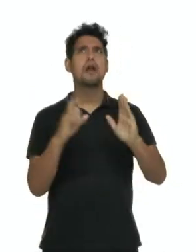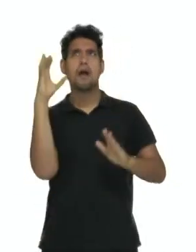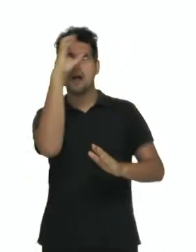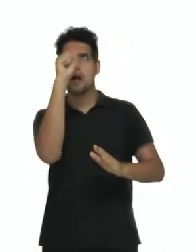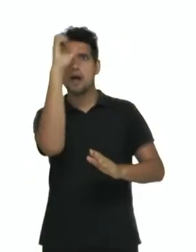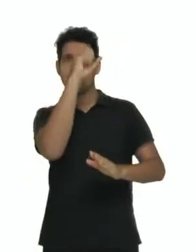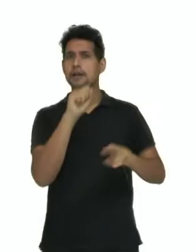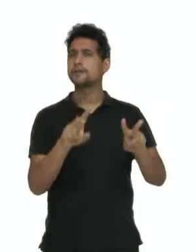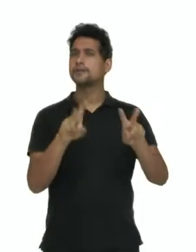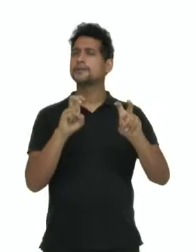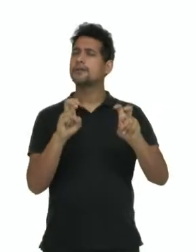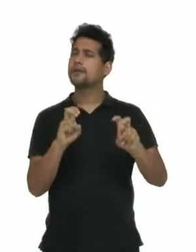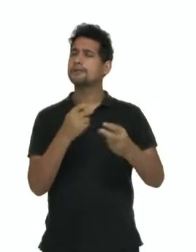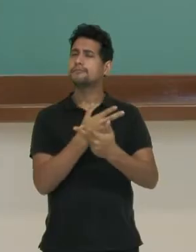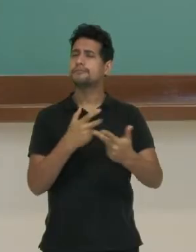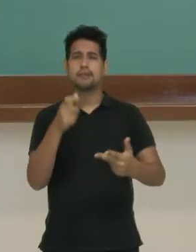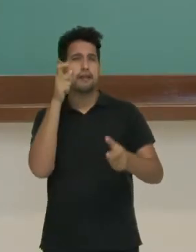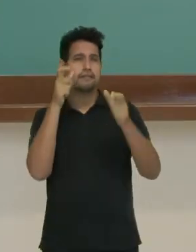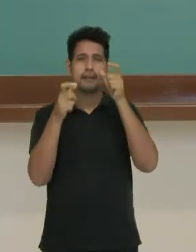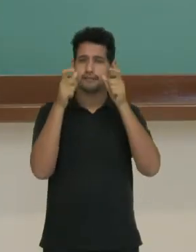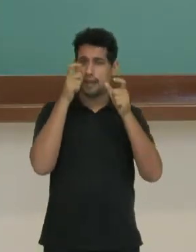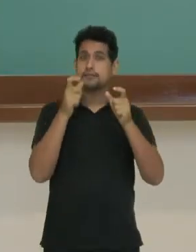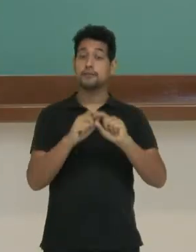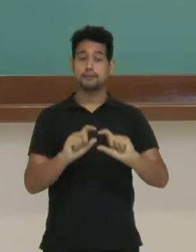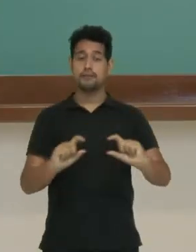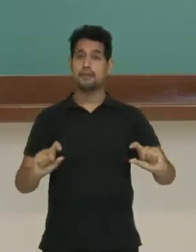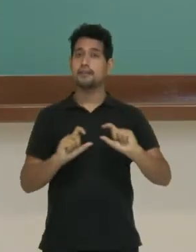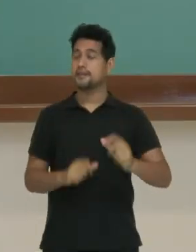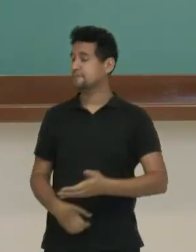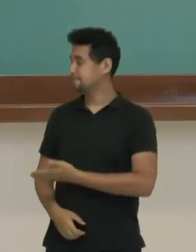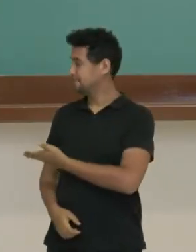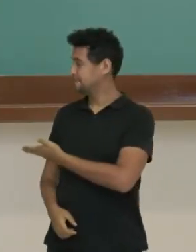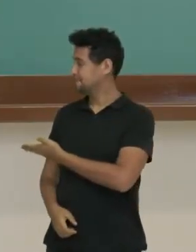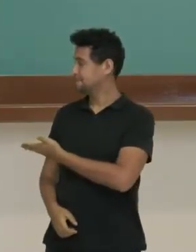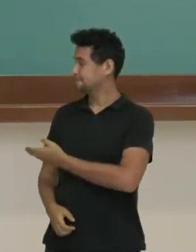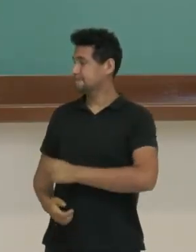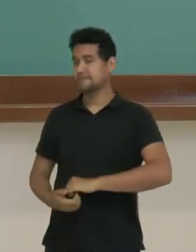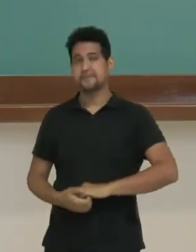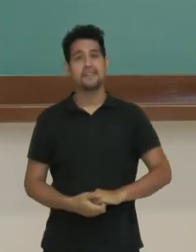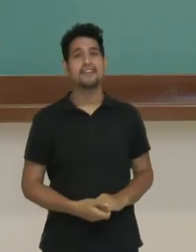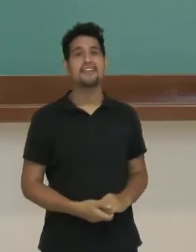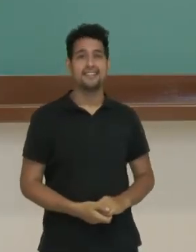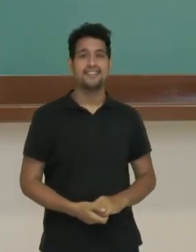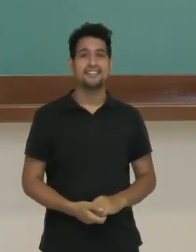sobre os passatempos e os interesses. O nosso link está aqui à disposição de vocês, ok?